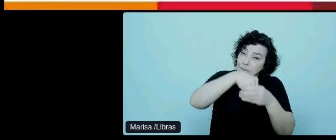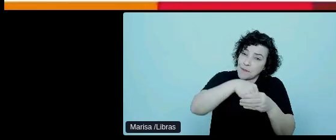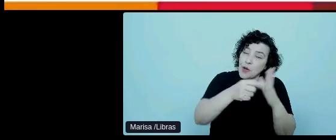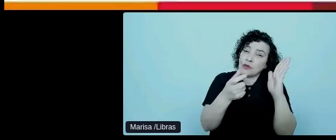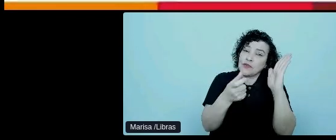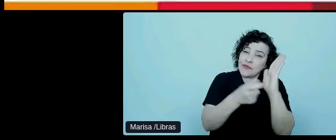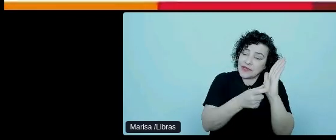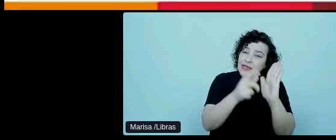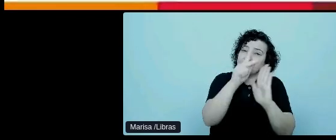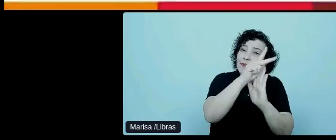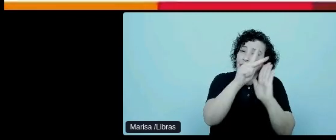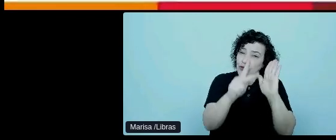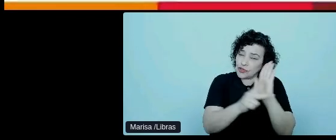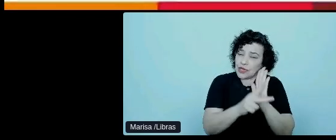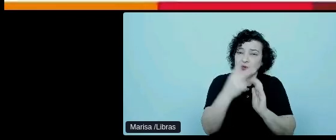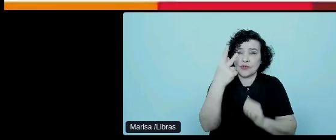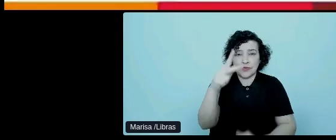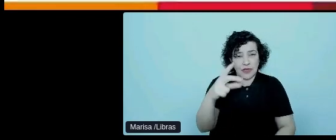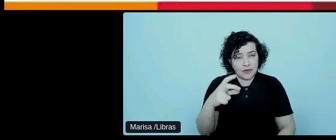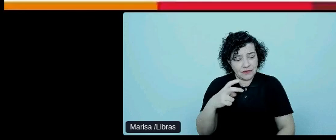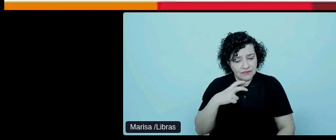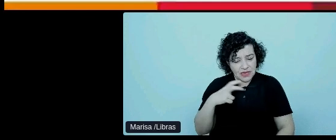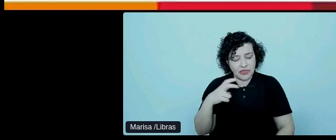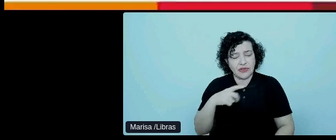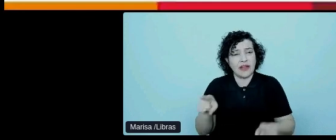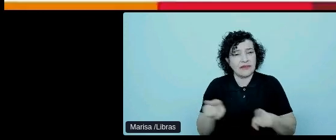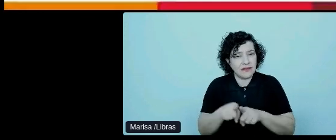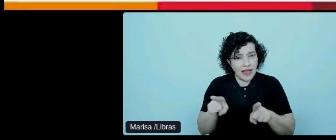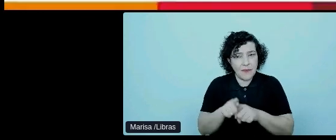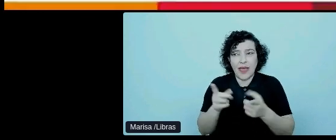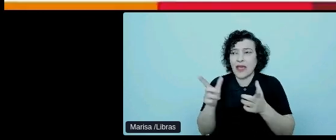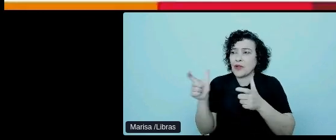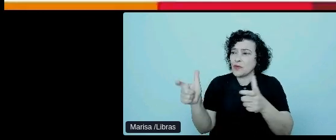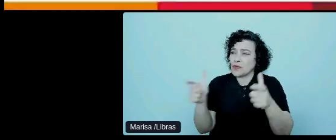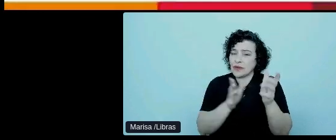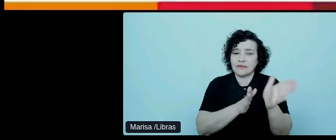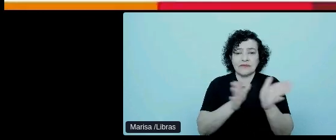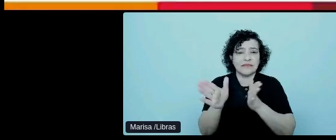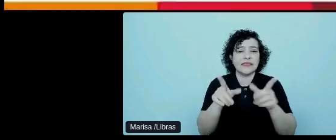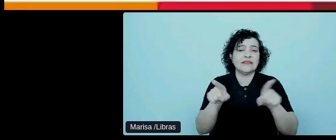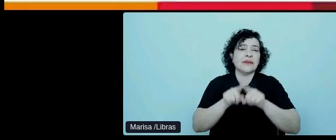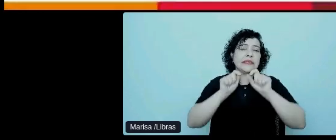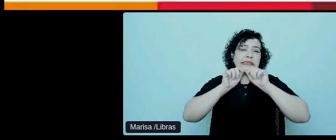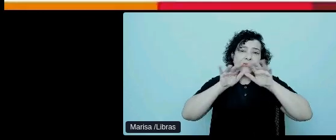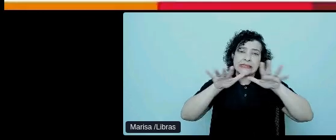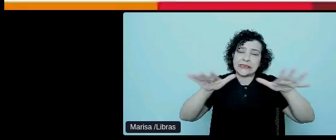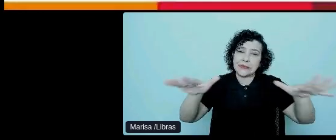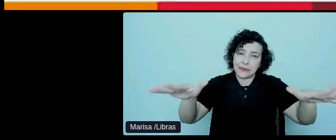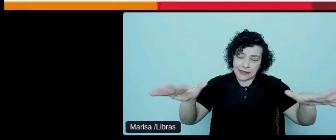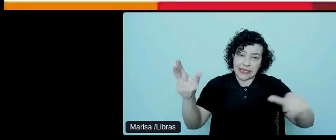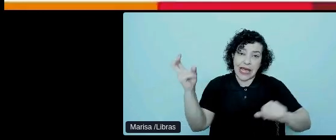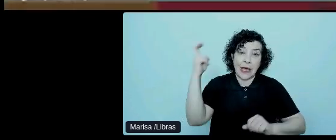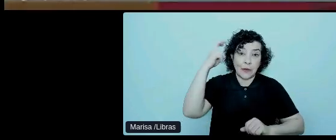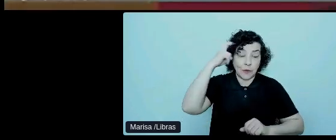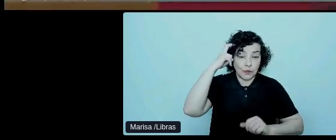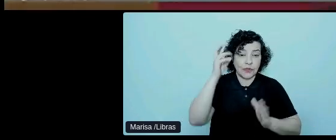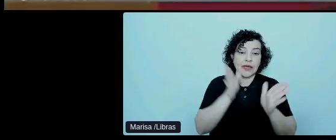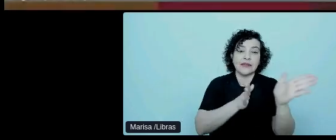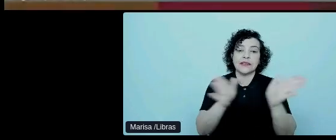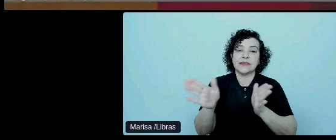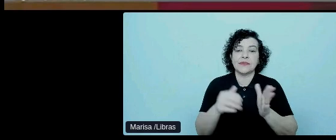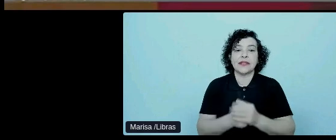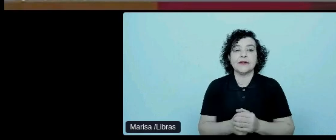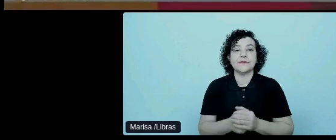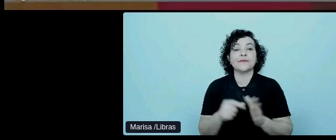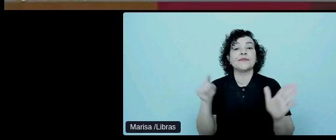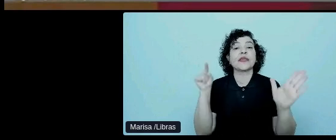projetos pessoais também, seja acessível onde tu estiver, e dissemine a cultura de acessibilidade. E aí talvez fique uma pergunta.